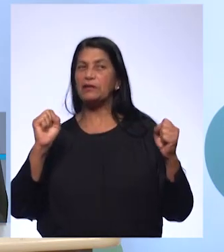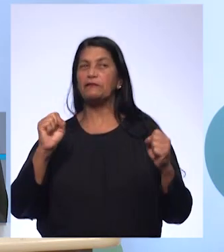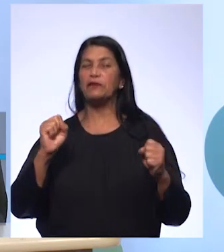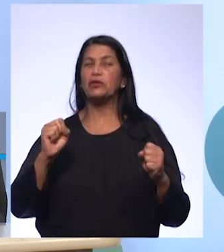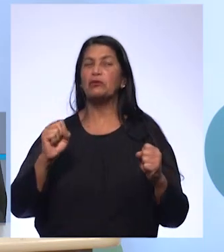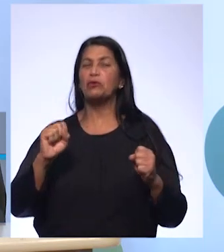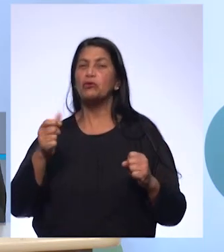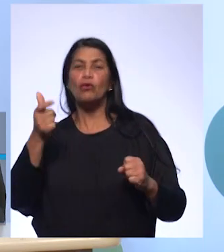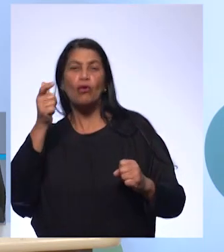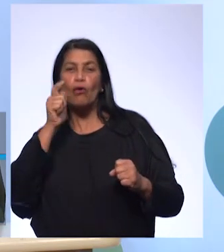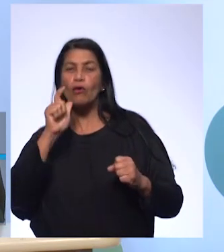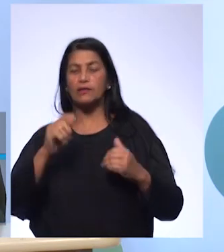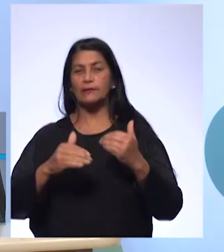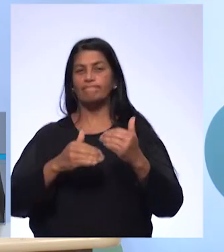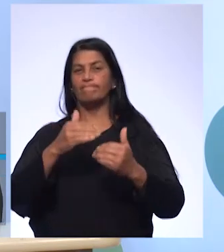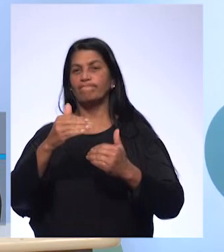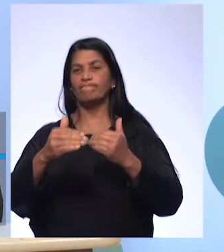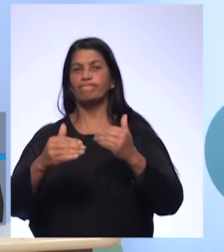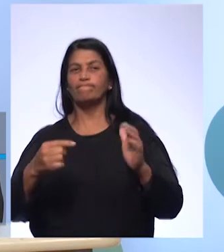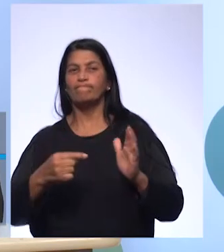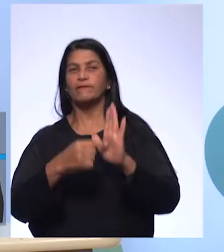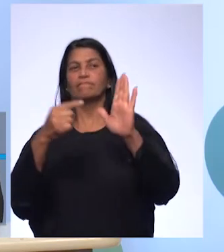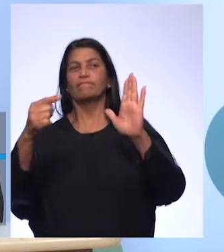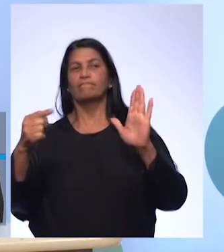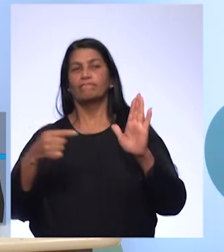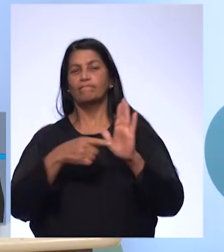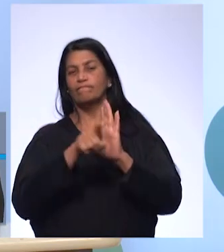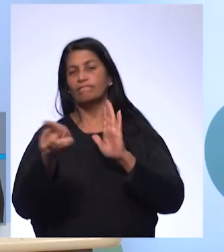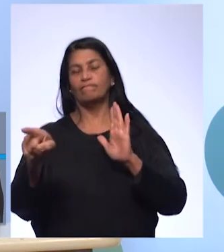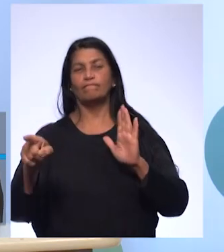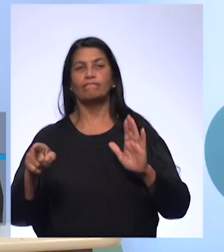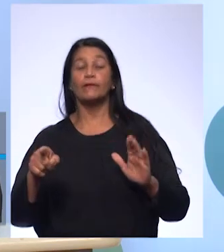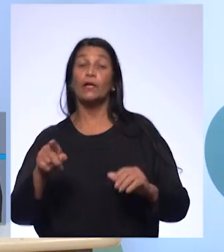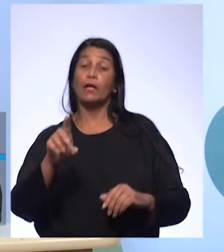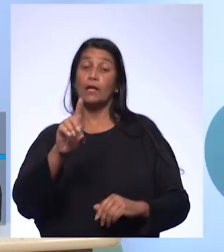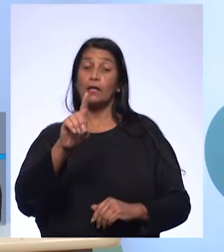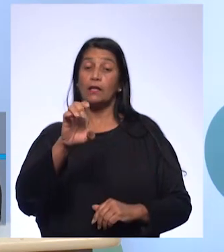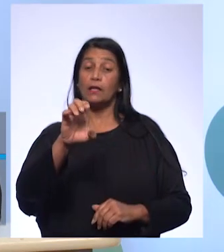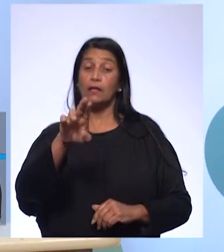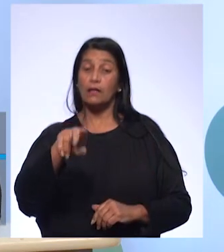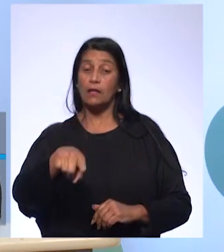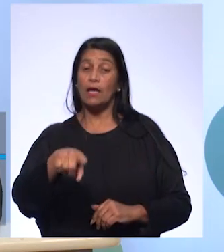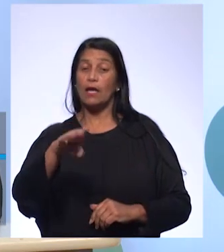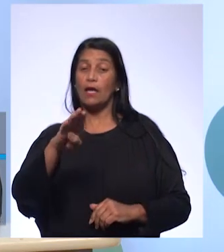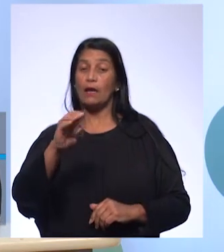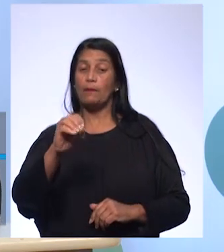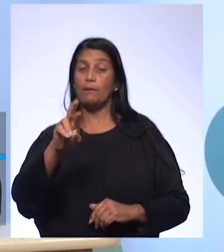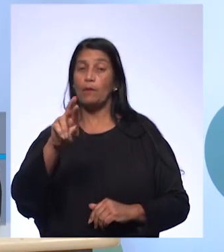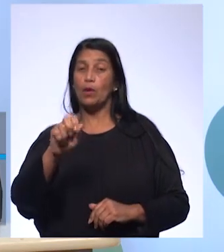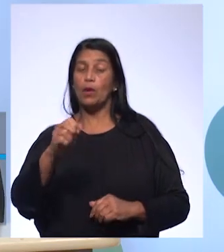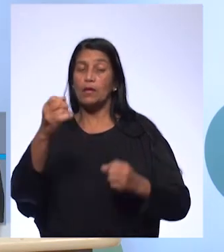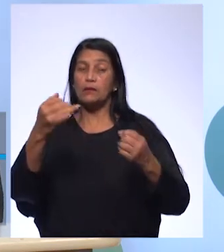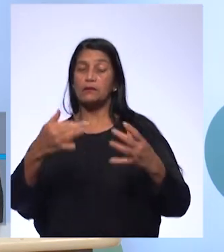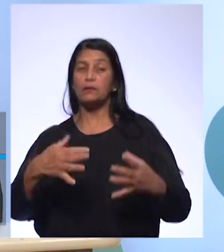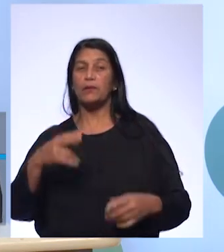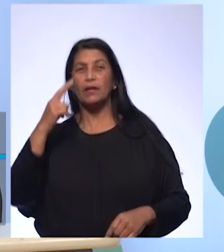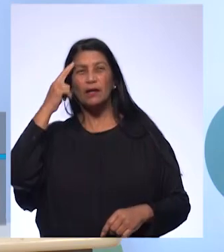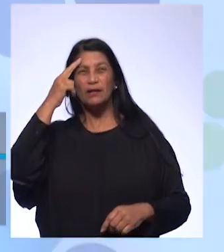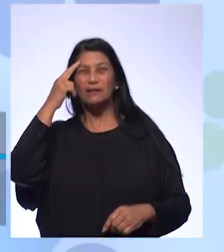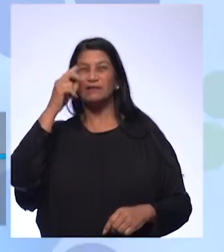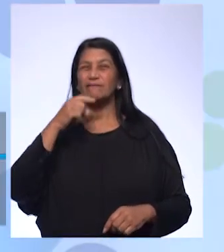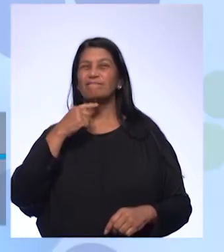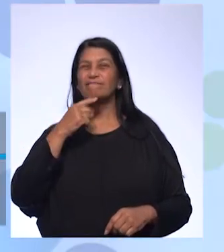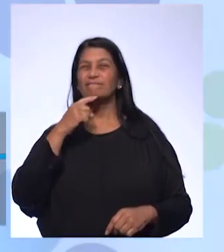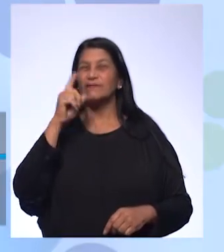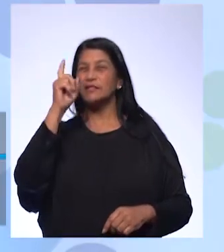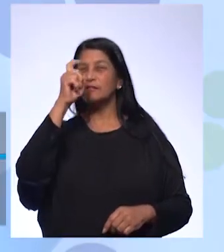de alcançar, de se realizar. E a Débora diz porque são sonhos inalcançáveis. É a